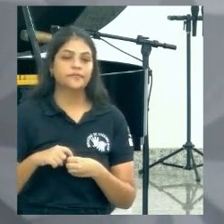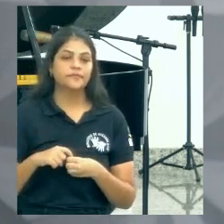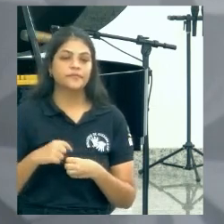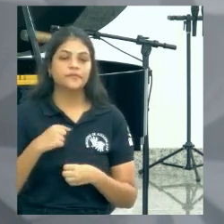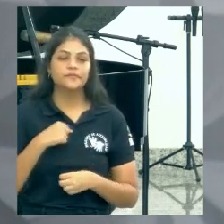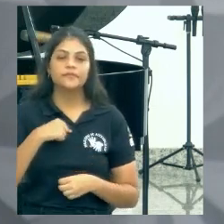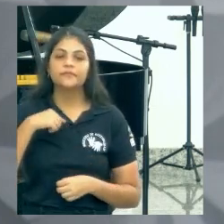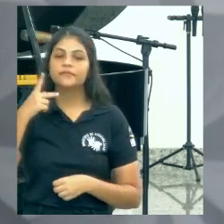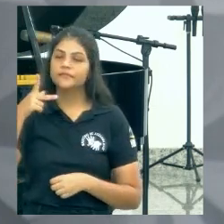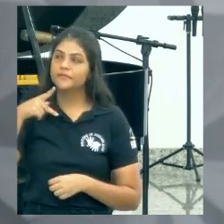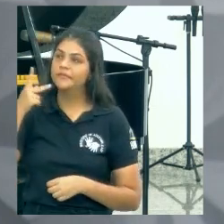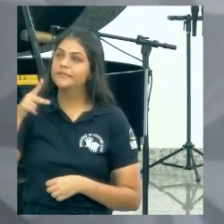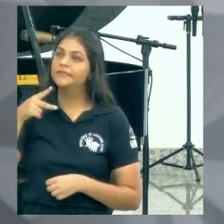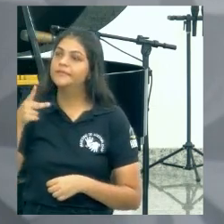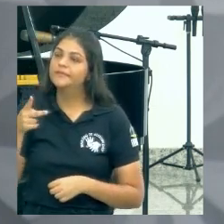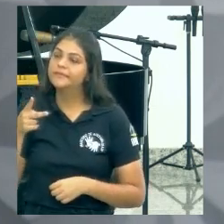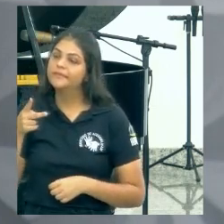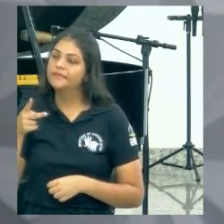eu disse assim,